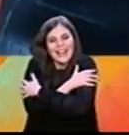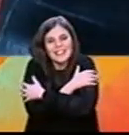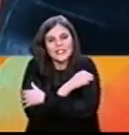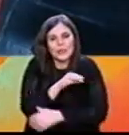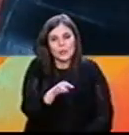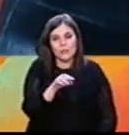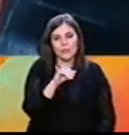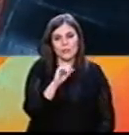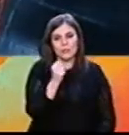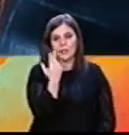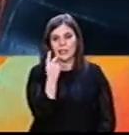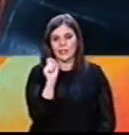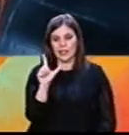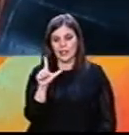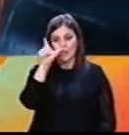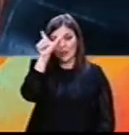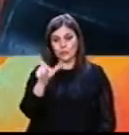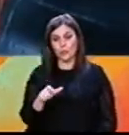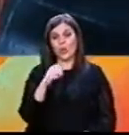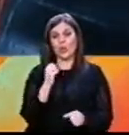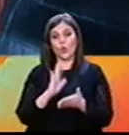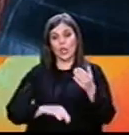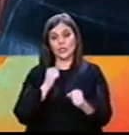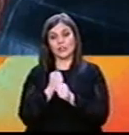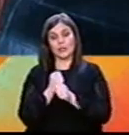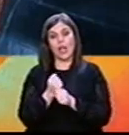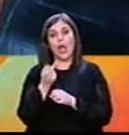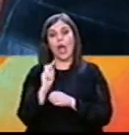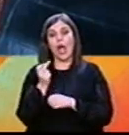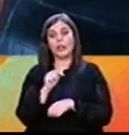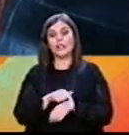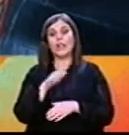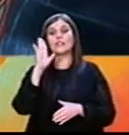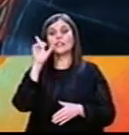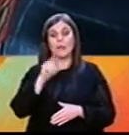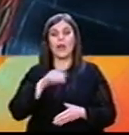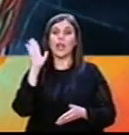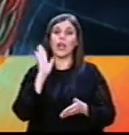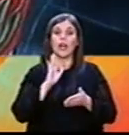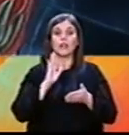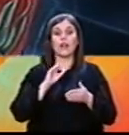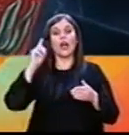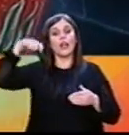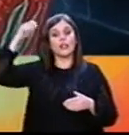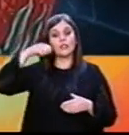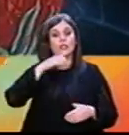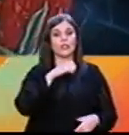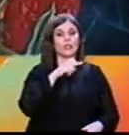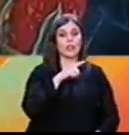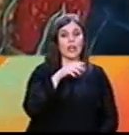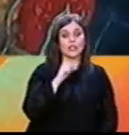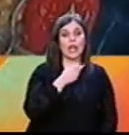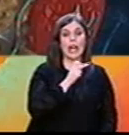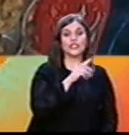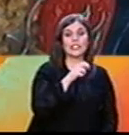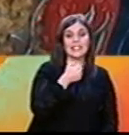é talvez dos nossos companheiros de trabalho que está cá há mais tempo. E o nosso realizador, o Carlos Chapreiro. É, não é? 35 tem o Miguelinho. E tu,